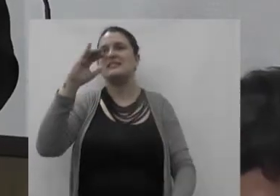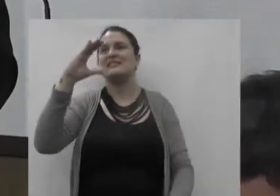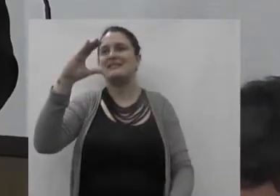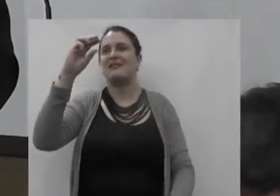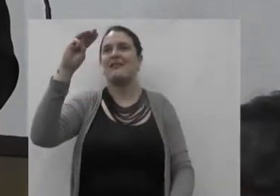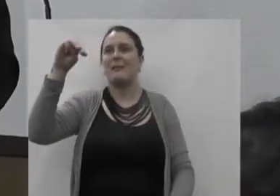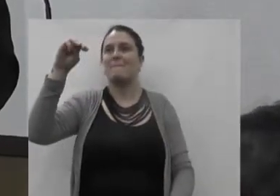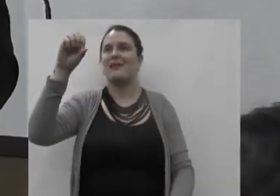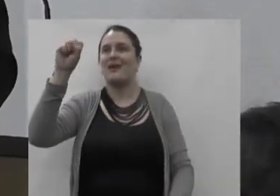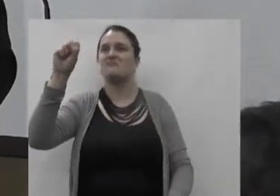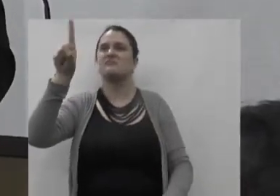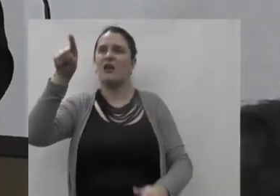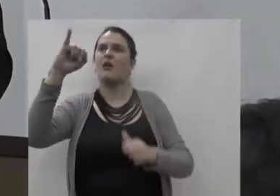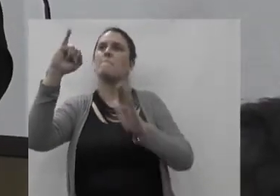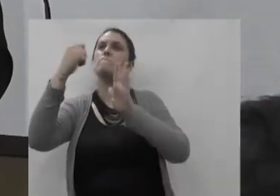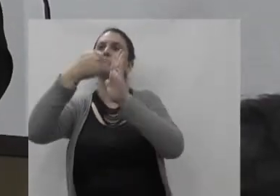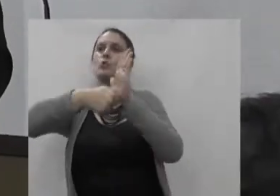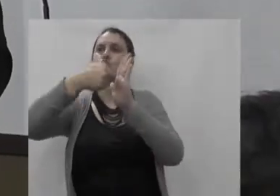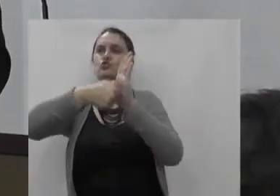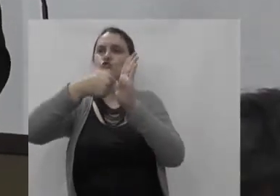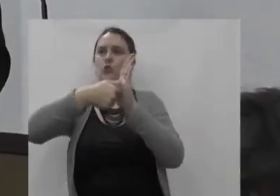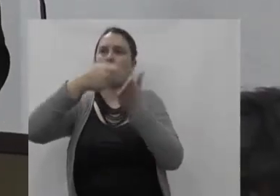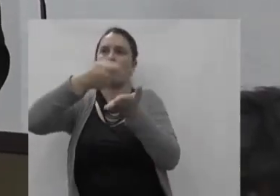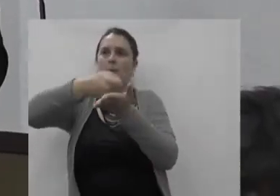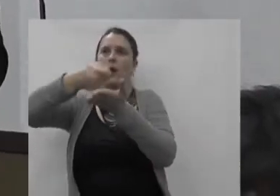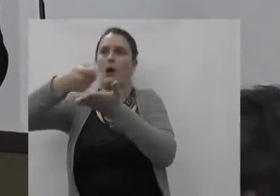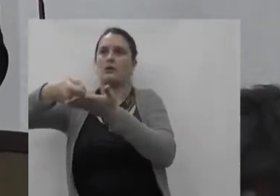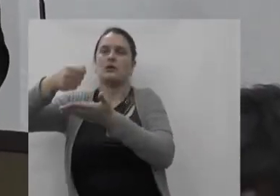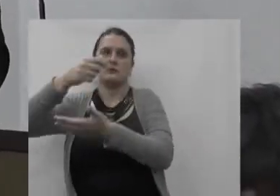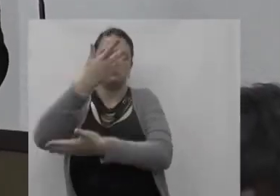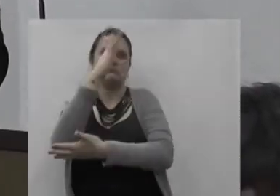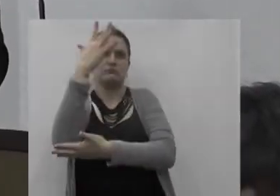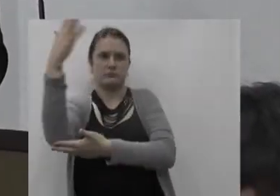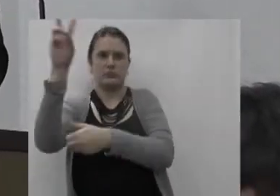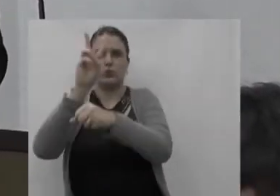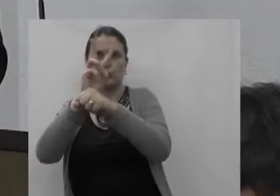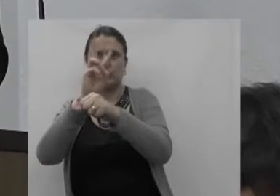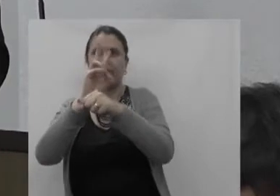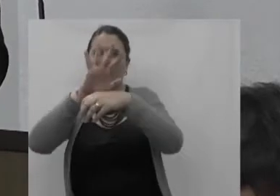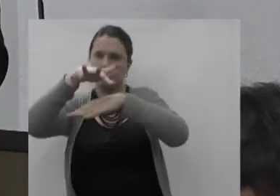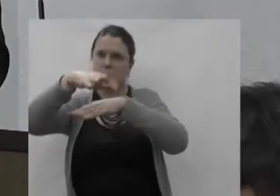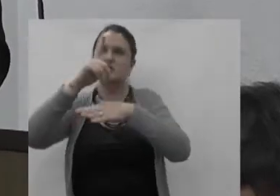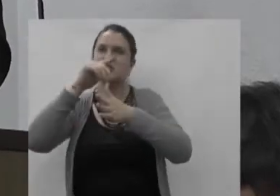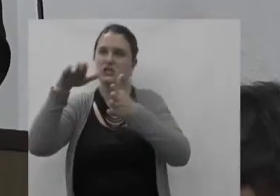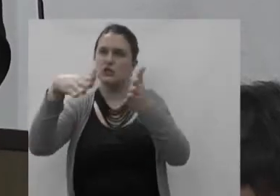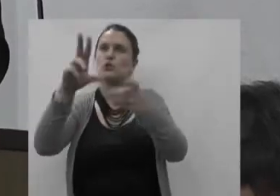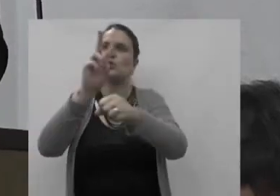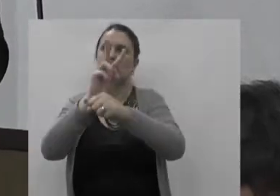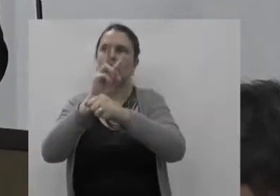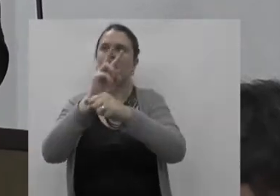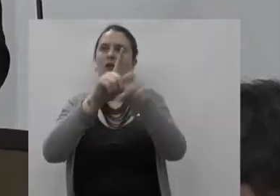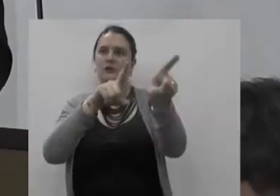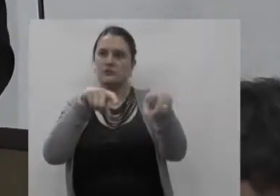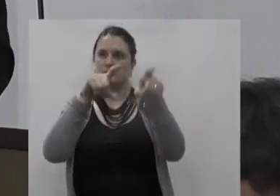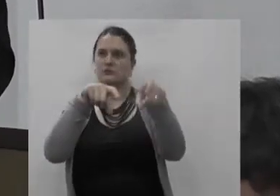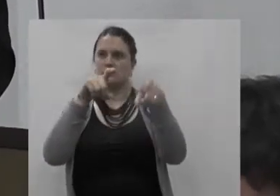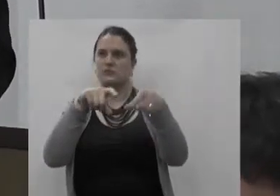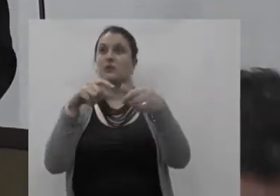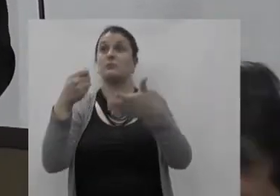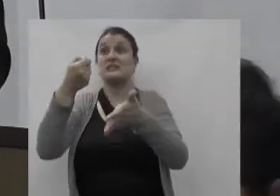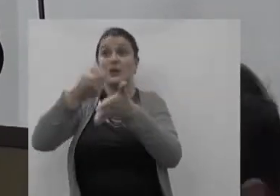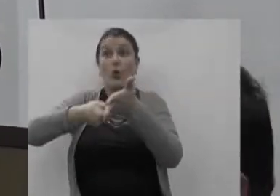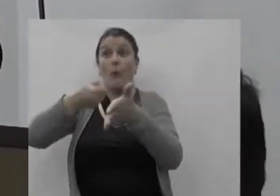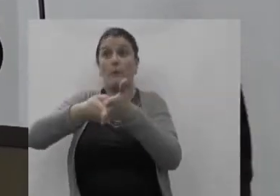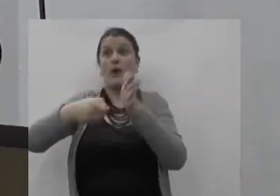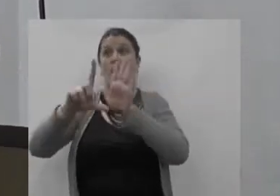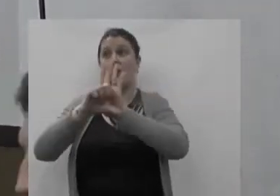lei, então nós somos fiscais da lei e somos aplicadores da lei, cobramos a lei para que